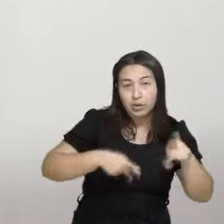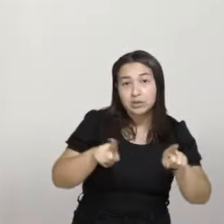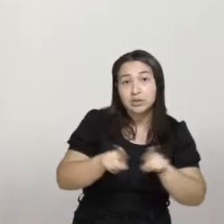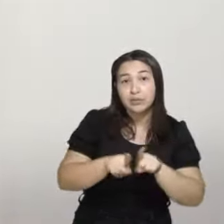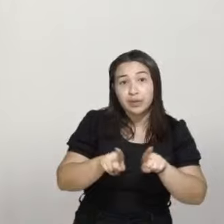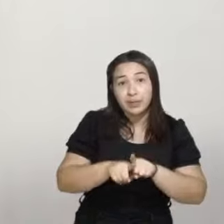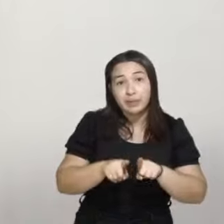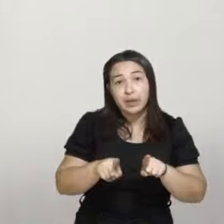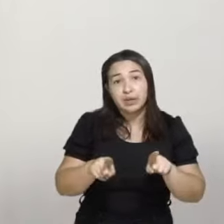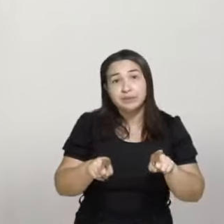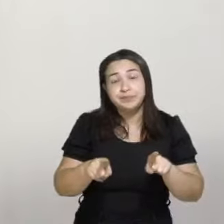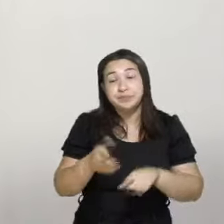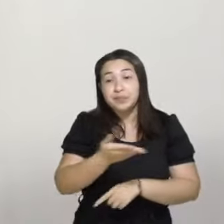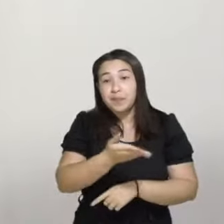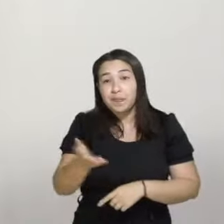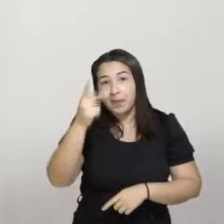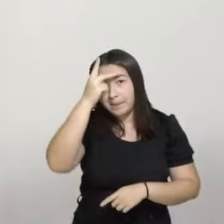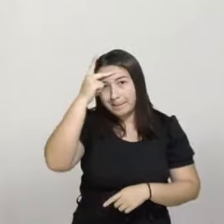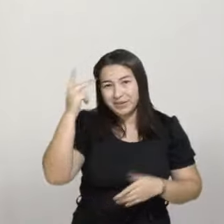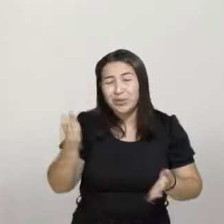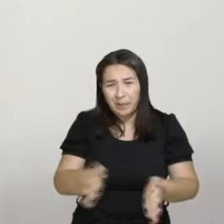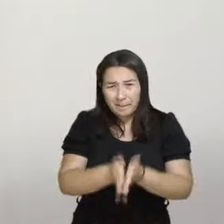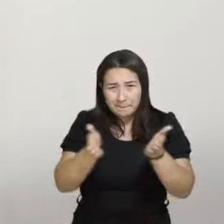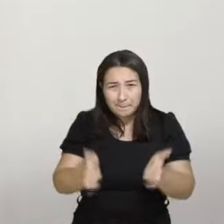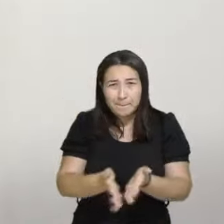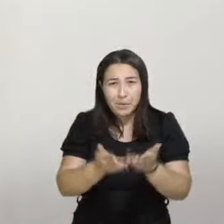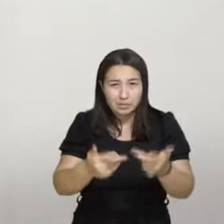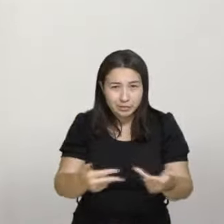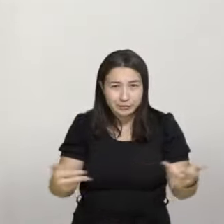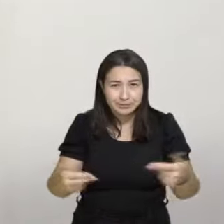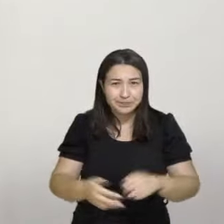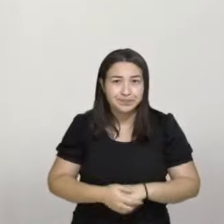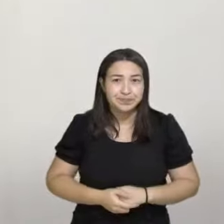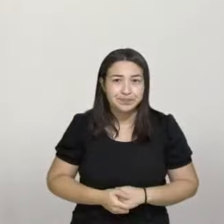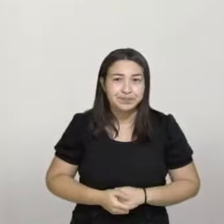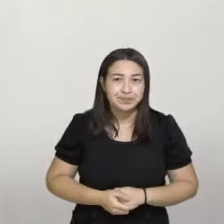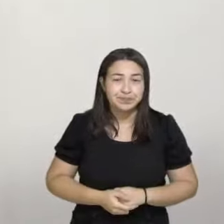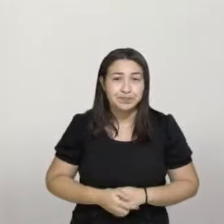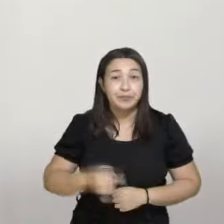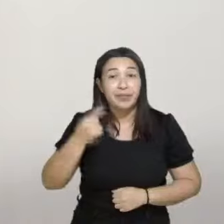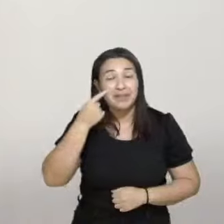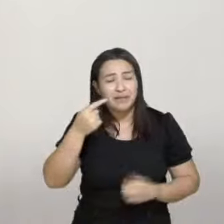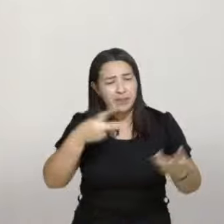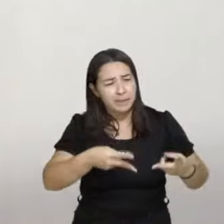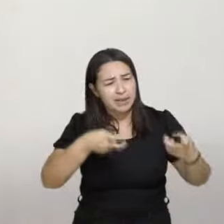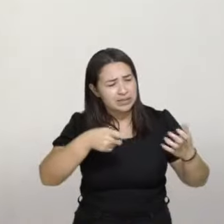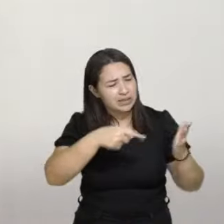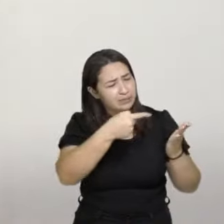públicas para as pessoas de mais baixa renda. E a gente vê no PPA expresso